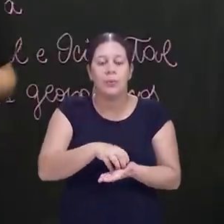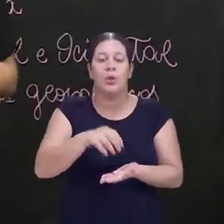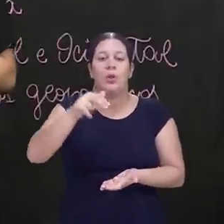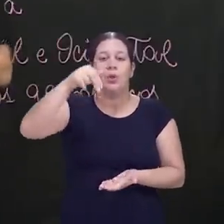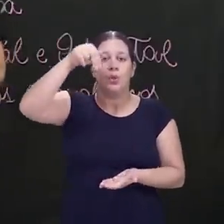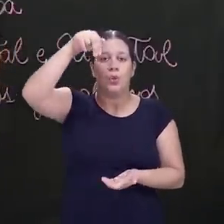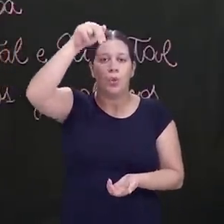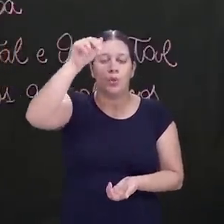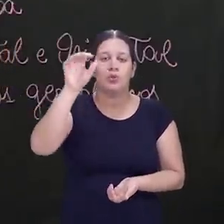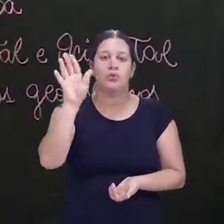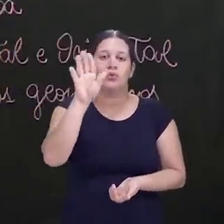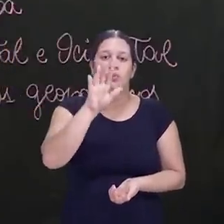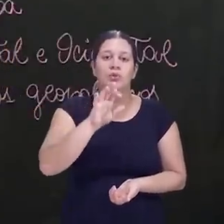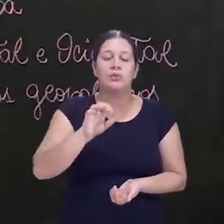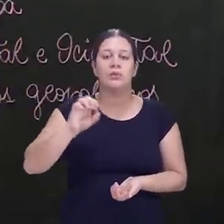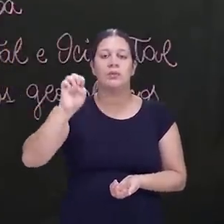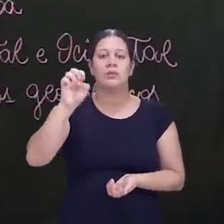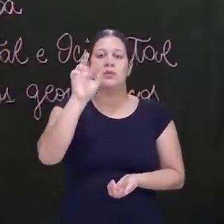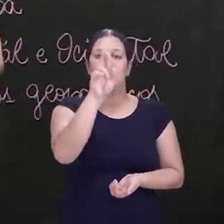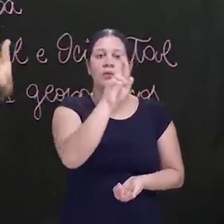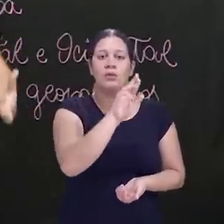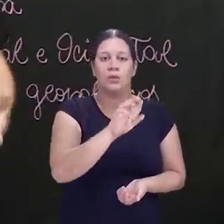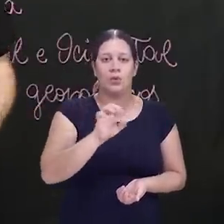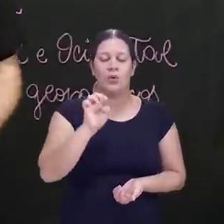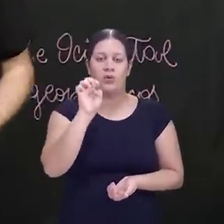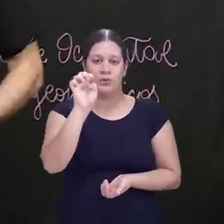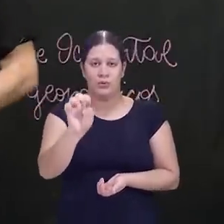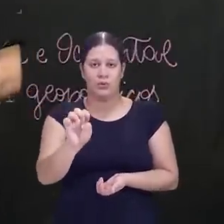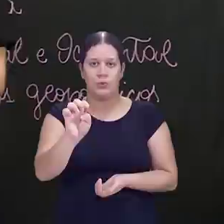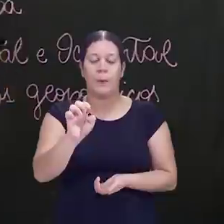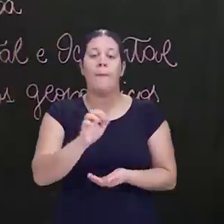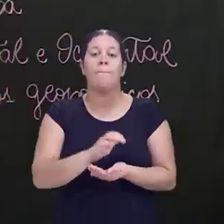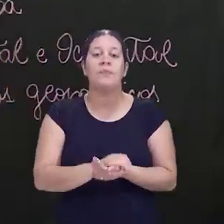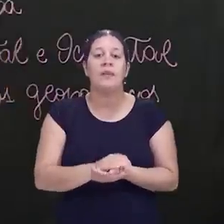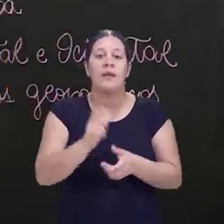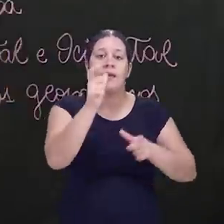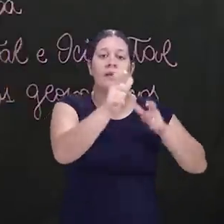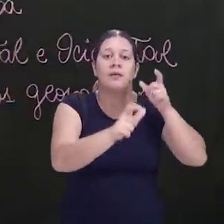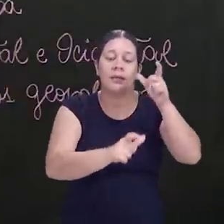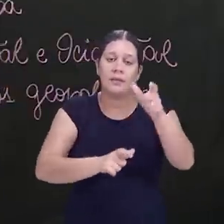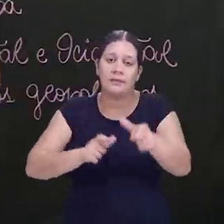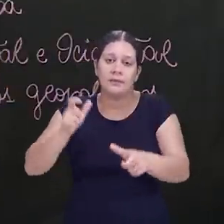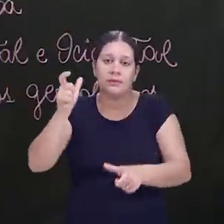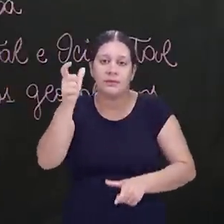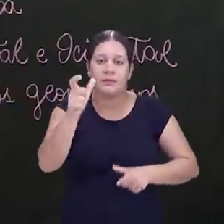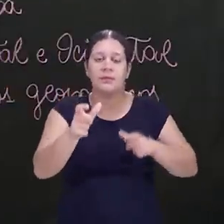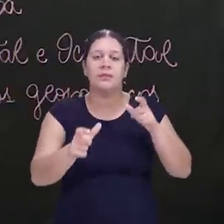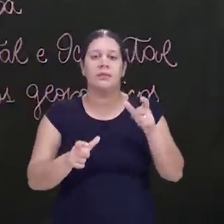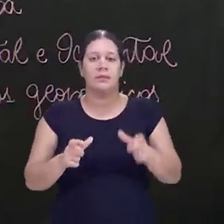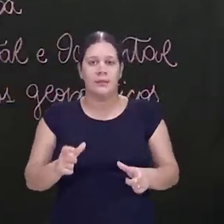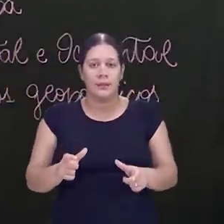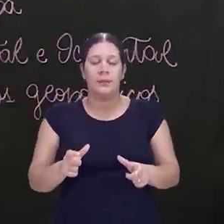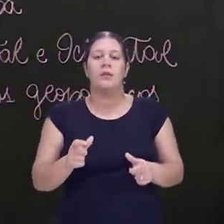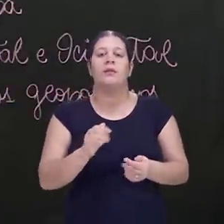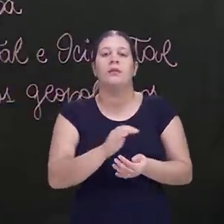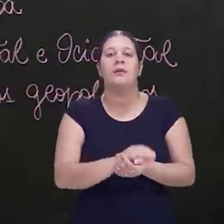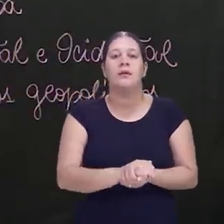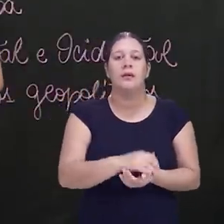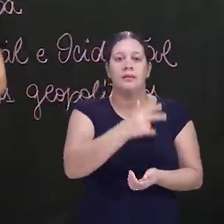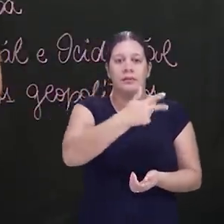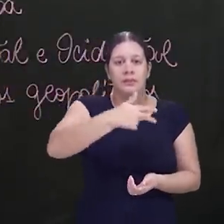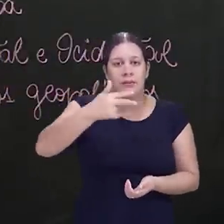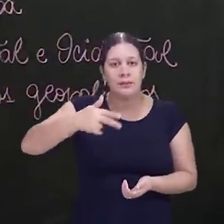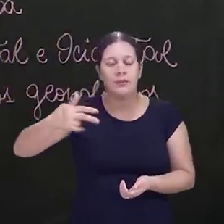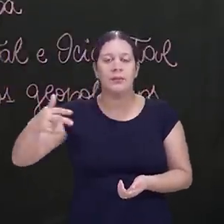da Europa, ou a região dos países nórdicos, que são caracterizados como a Dinamarca, a